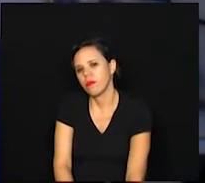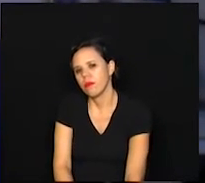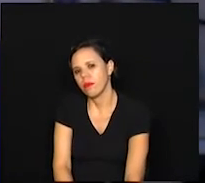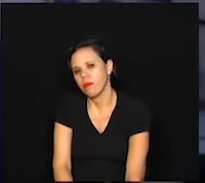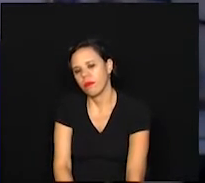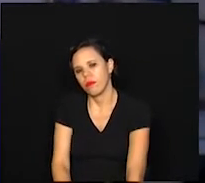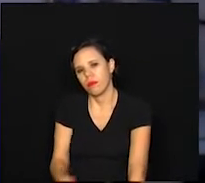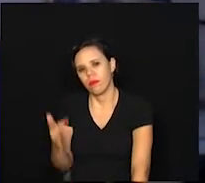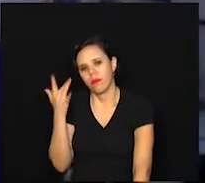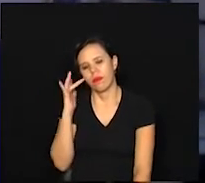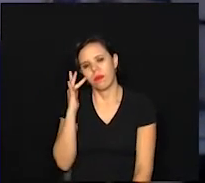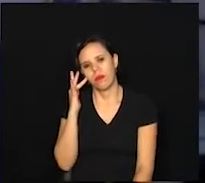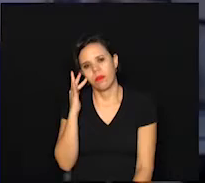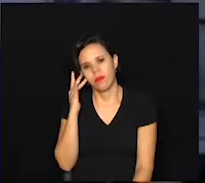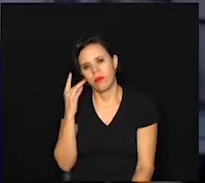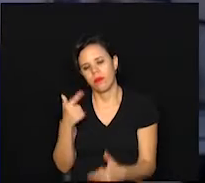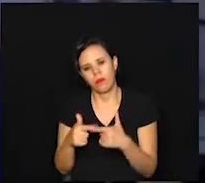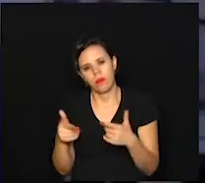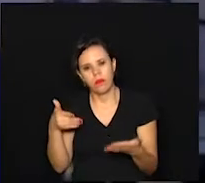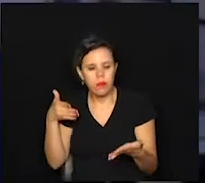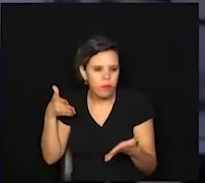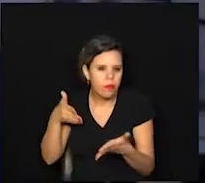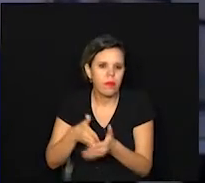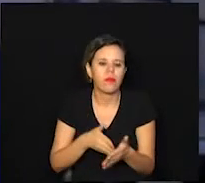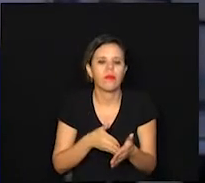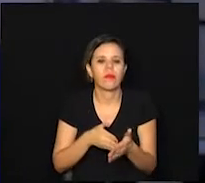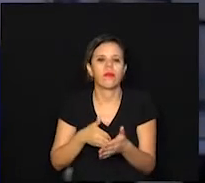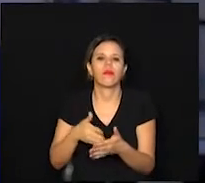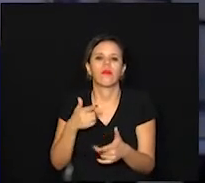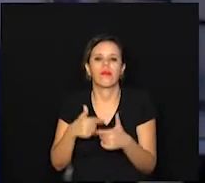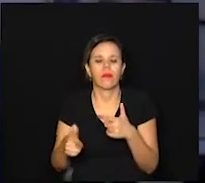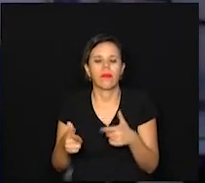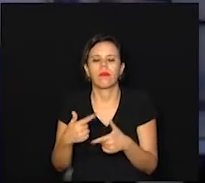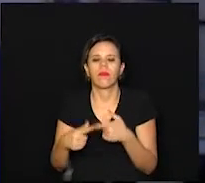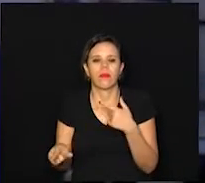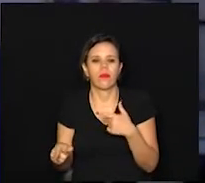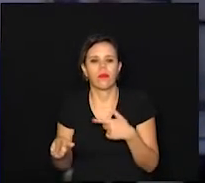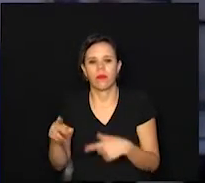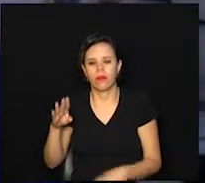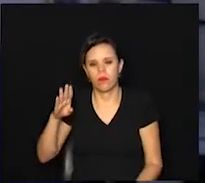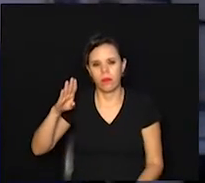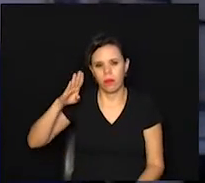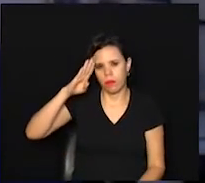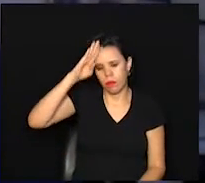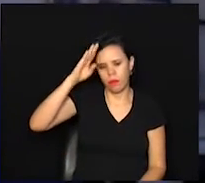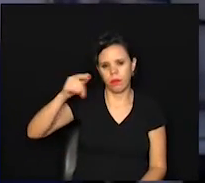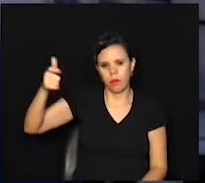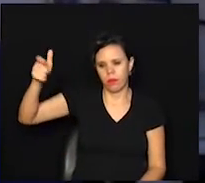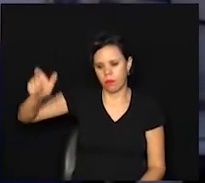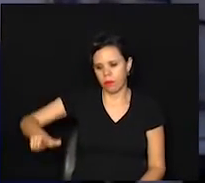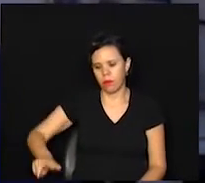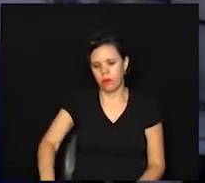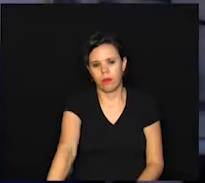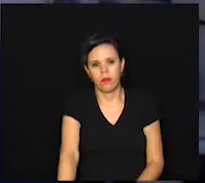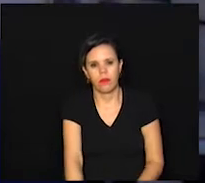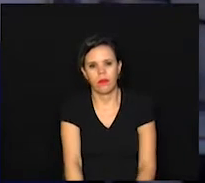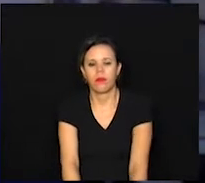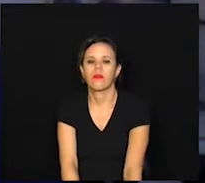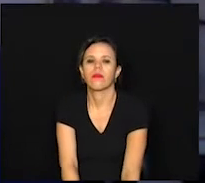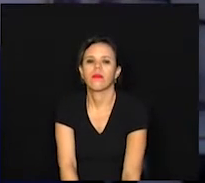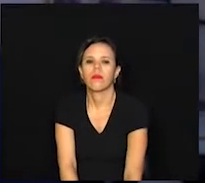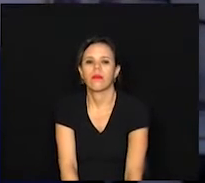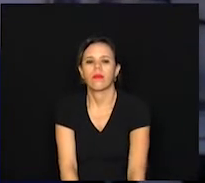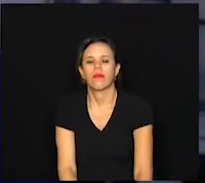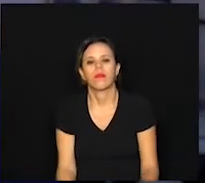Eu acho que os retrocessos do Bolsonaro, provocado o Bolsonaro levantar pela primeira pessoa, né, que viabiliza a